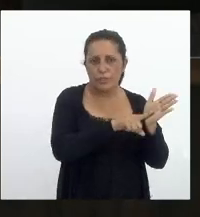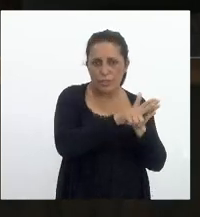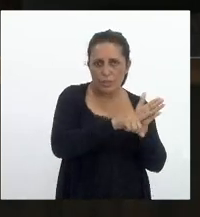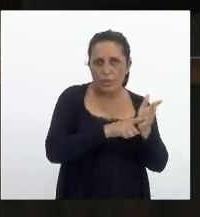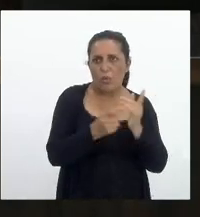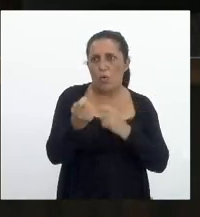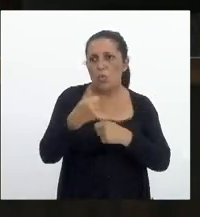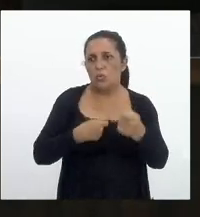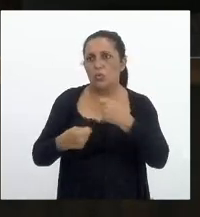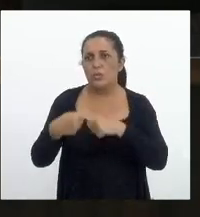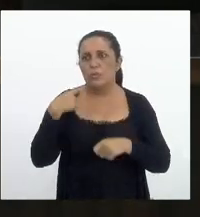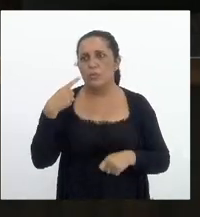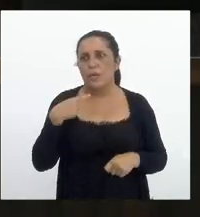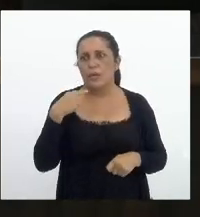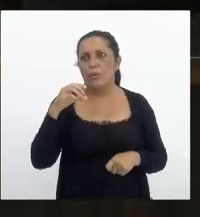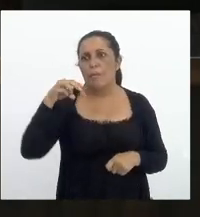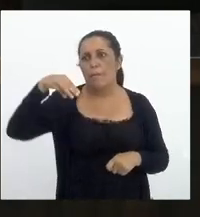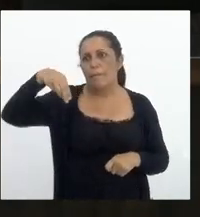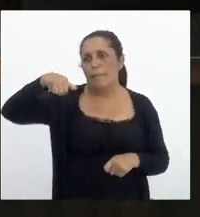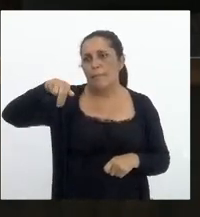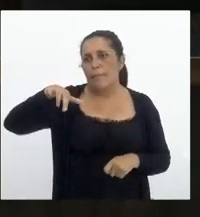controle deputado Márcio Canella